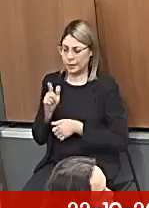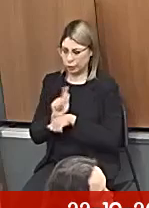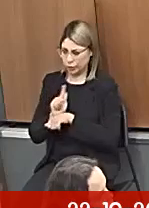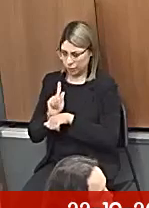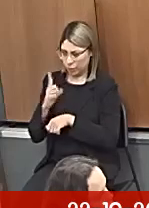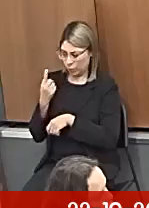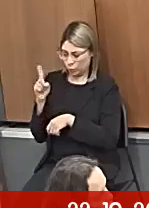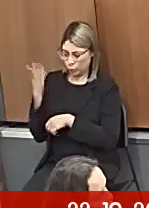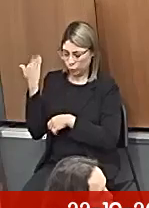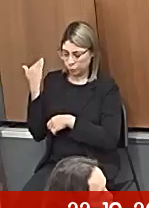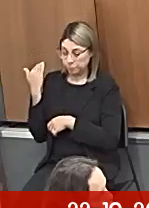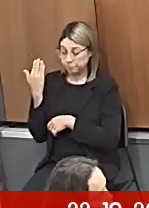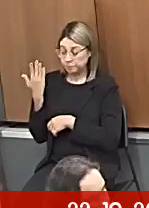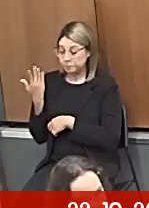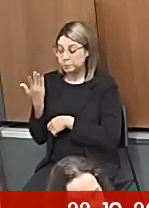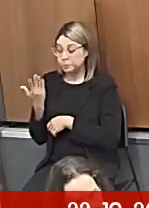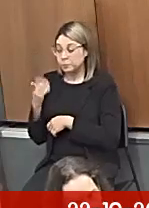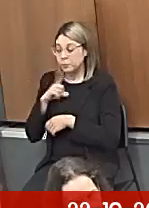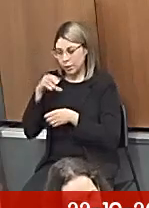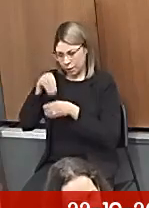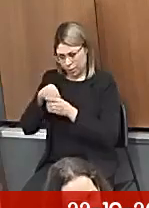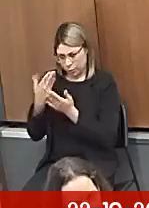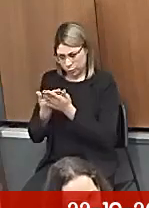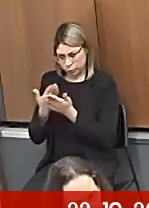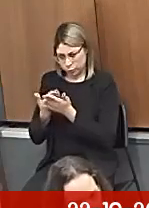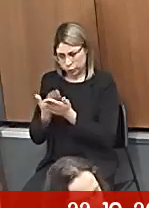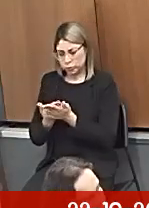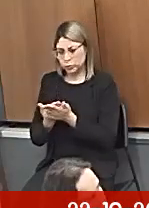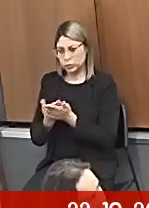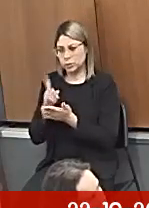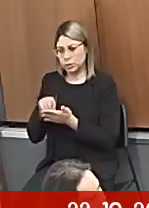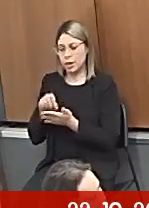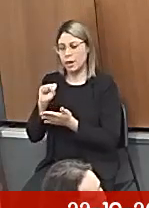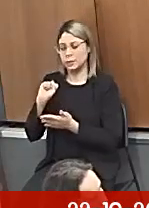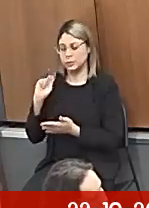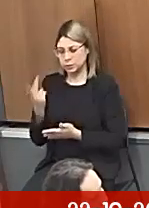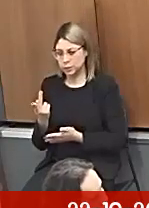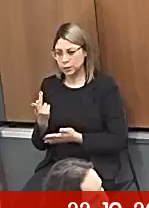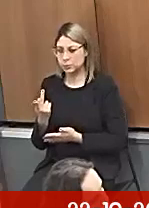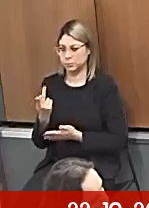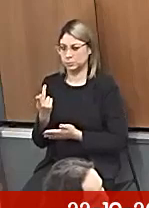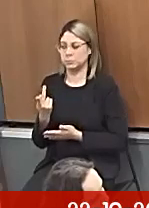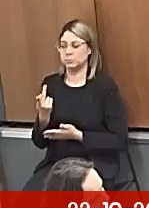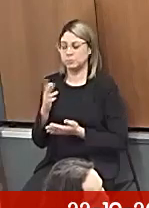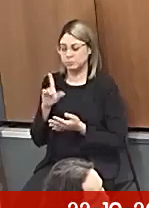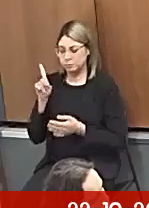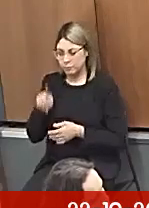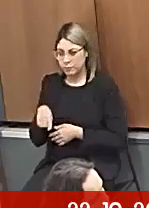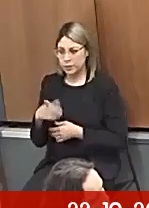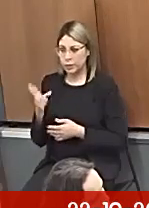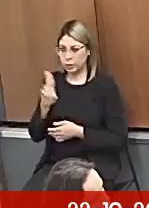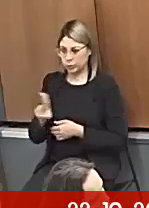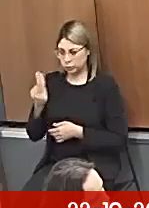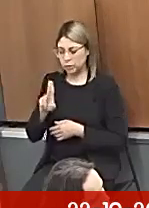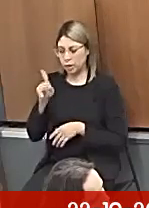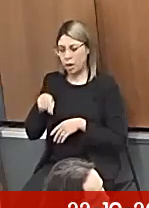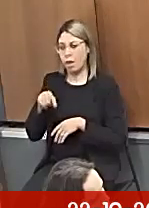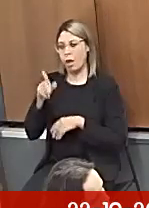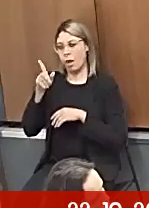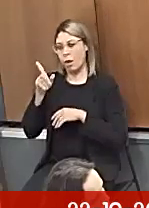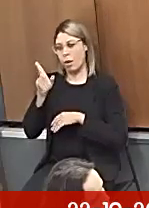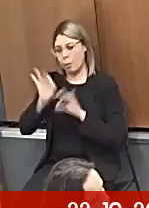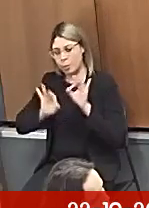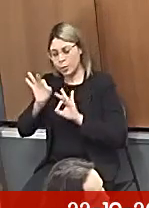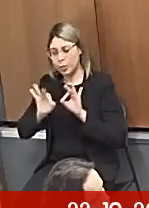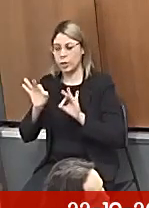com relação, dentro de uma escola, que foi Startup Universitário, que foi um programa de governo e que ainda a gente